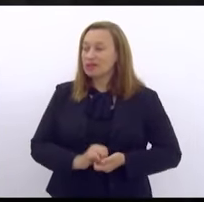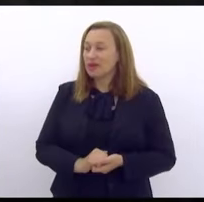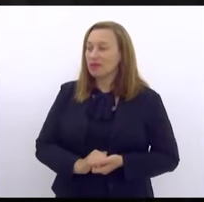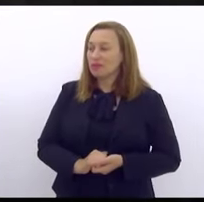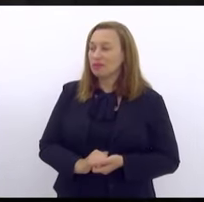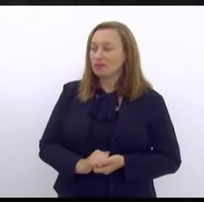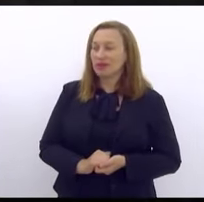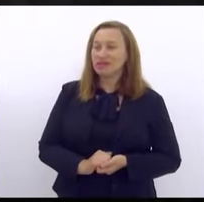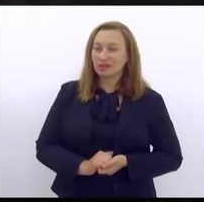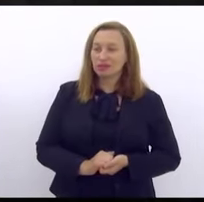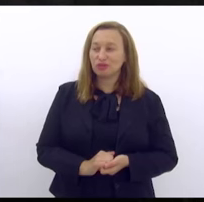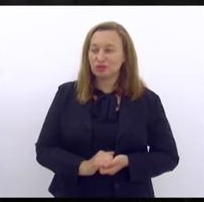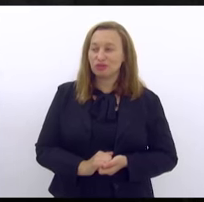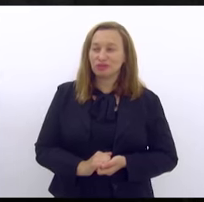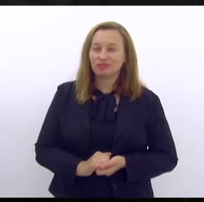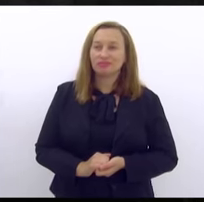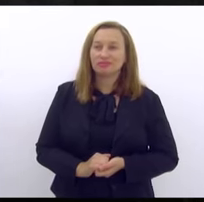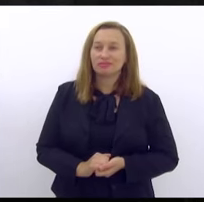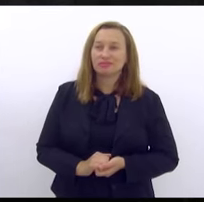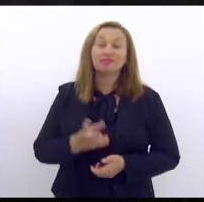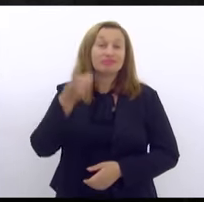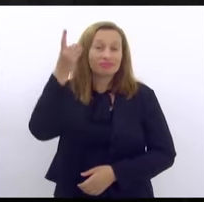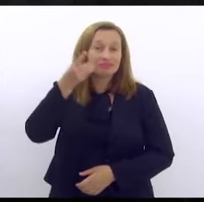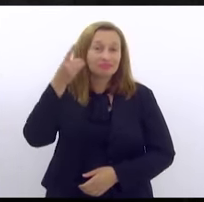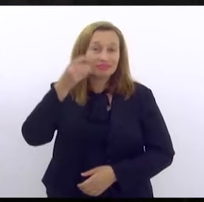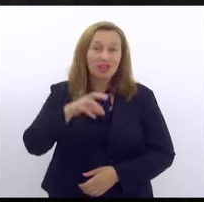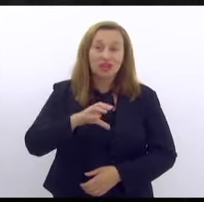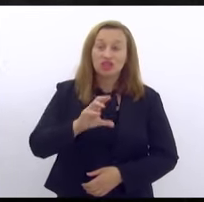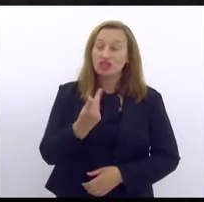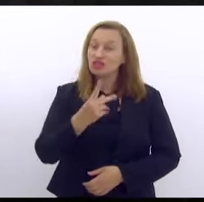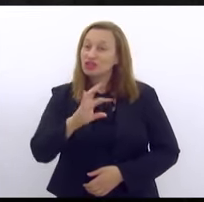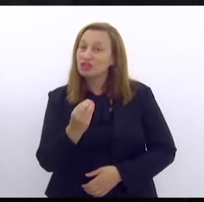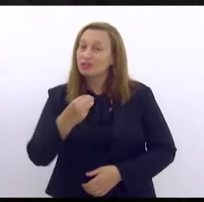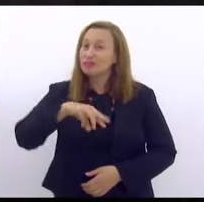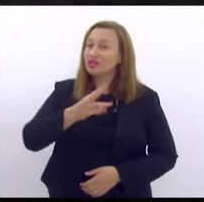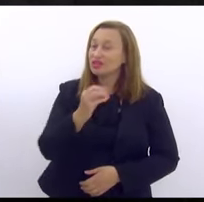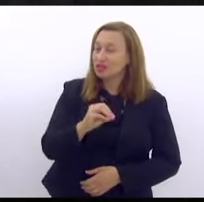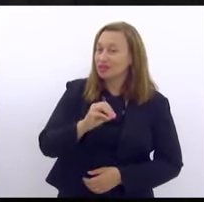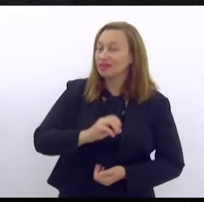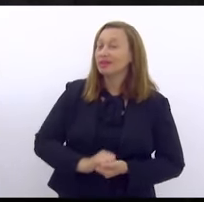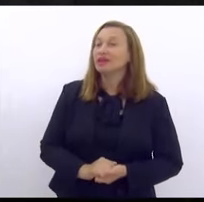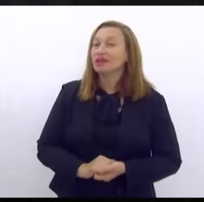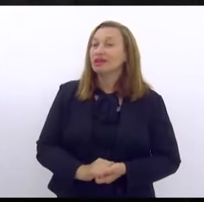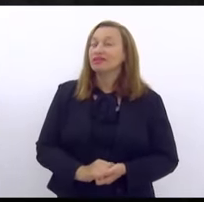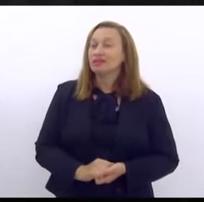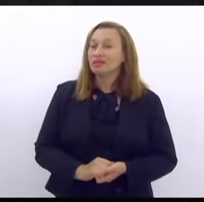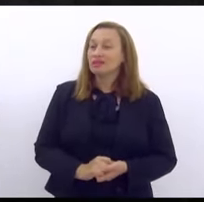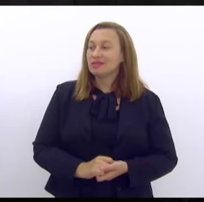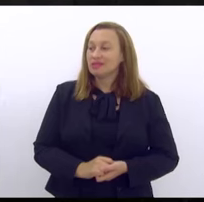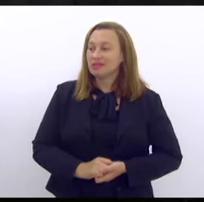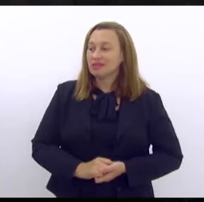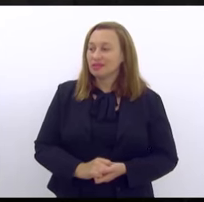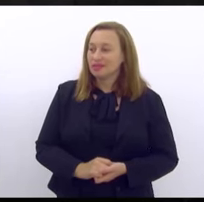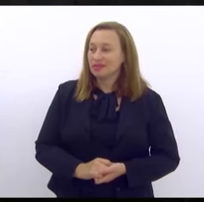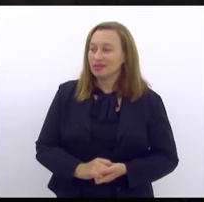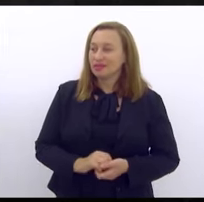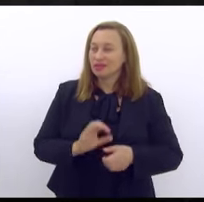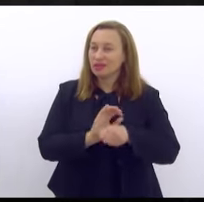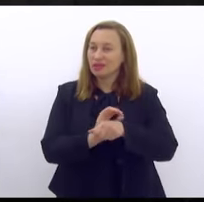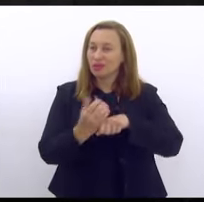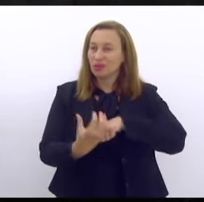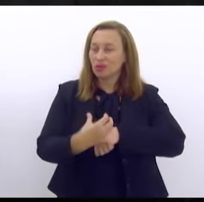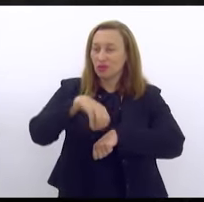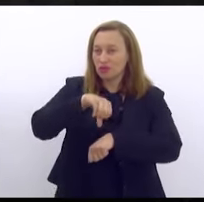deputado Chico Machado, que está com Covid, mas está nos acompanhando desde o expediente